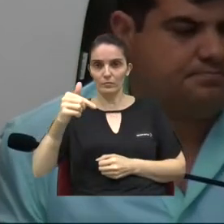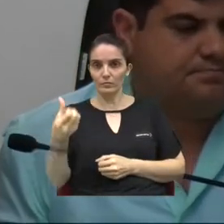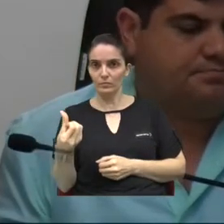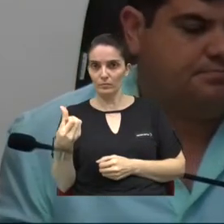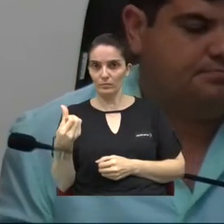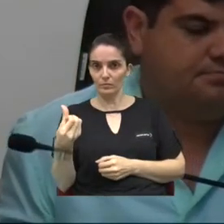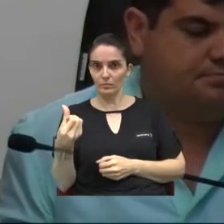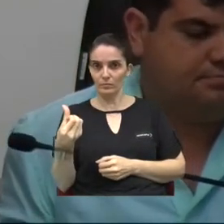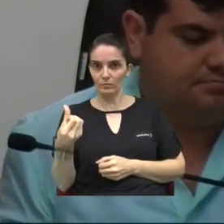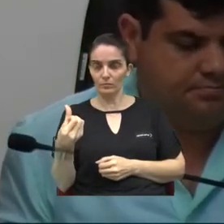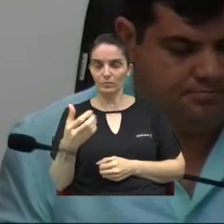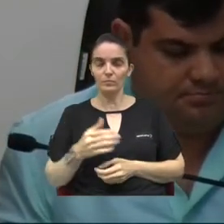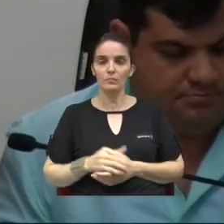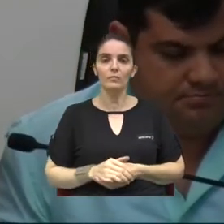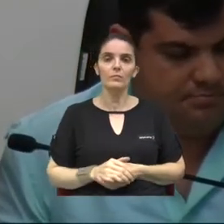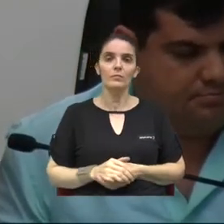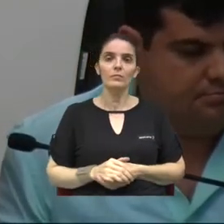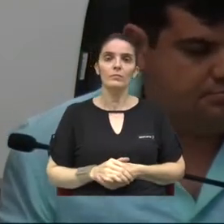Sesc Centenário.